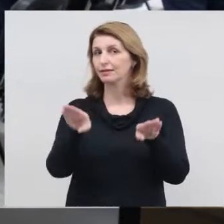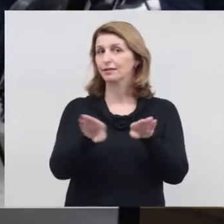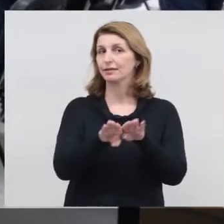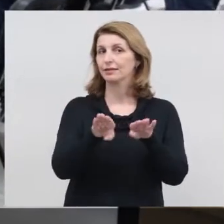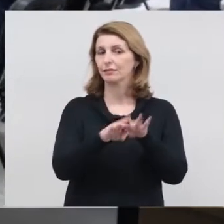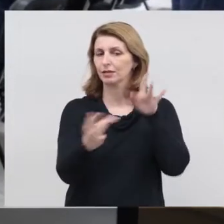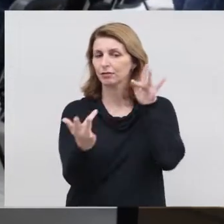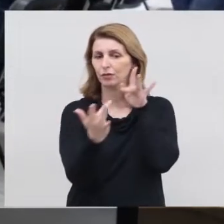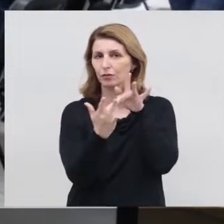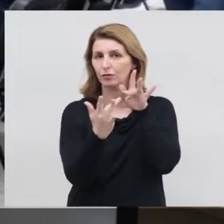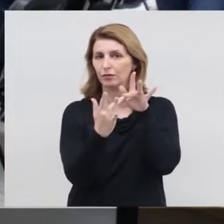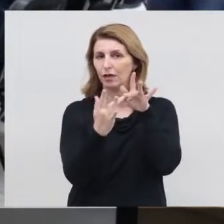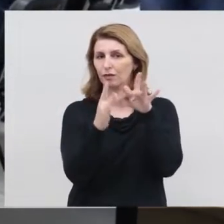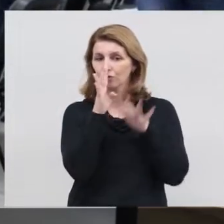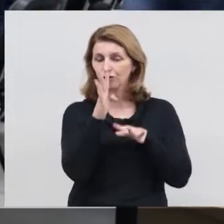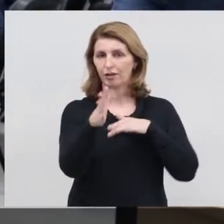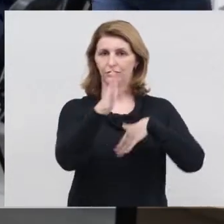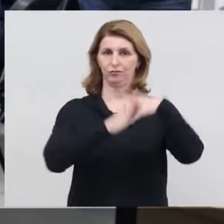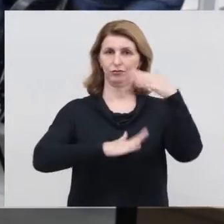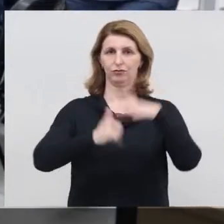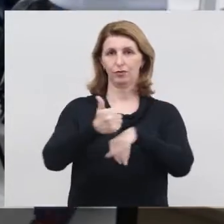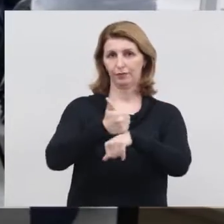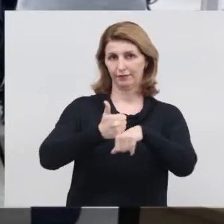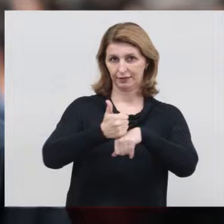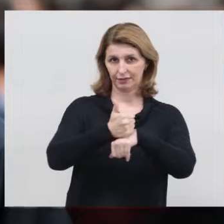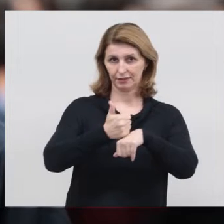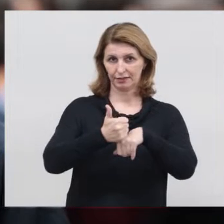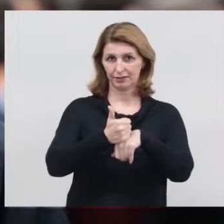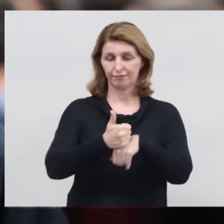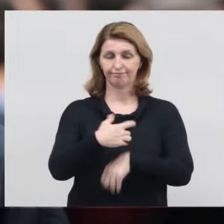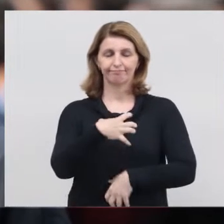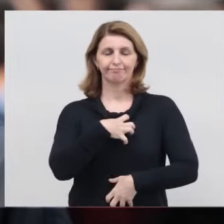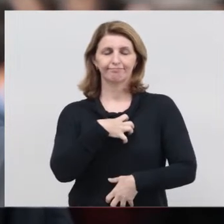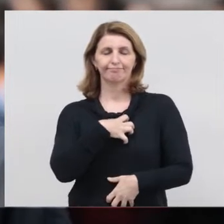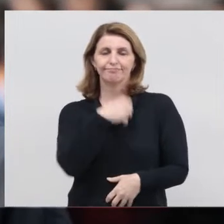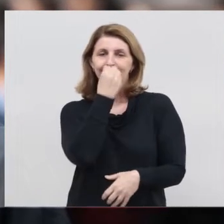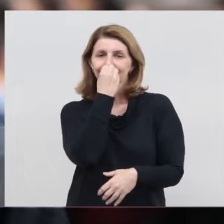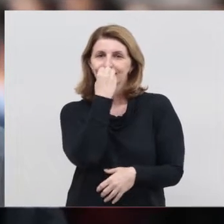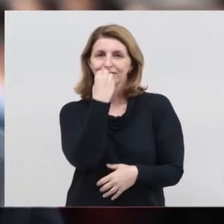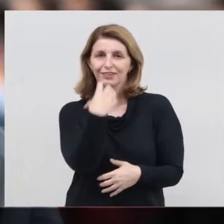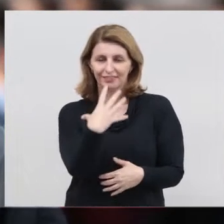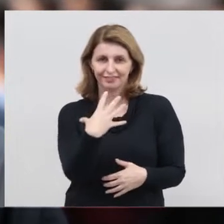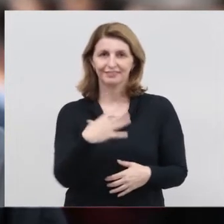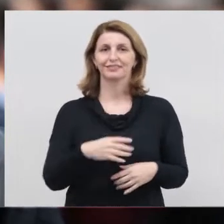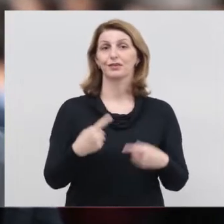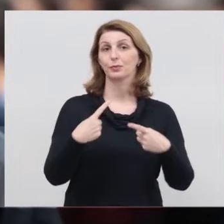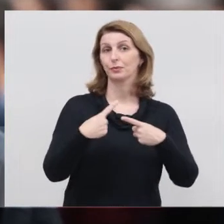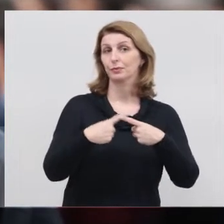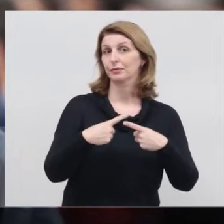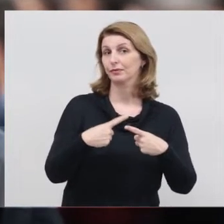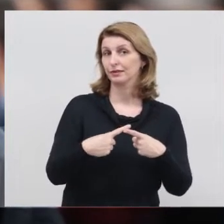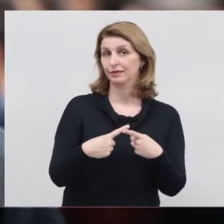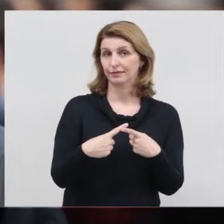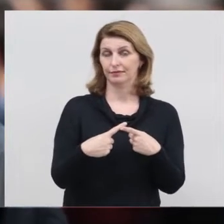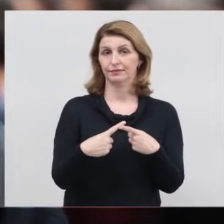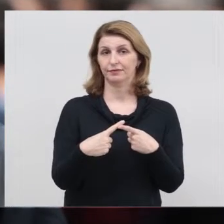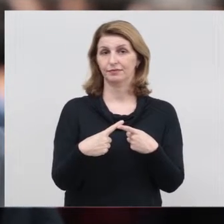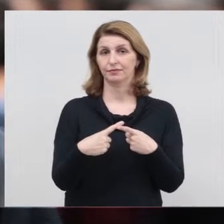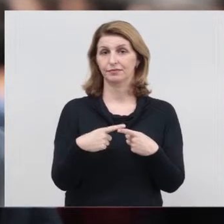ele vai ter um contato direto com a profissão em um sentimento muito bom porque